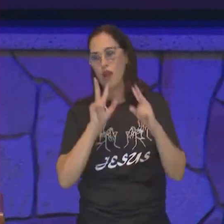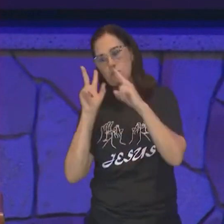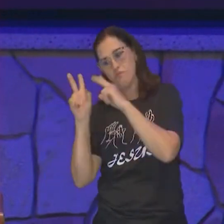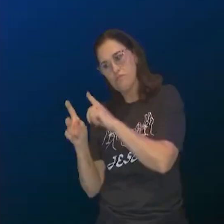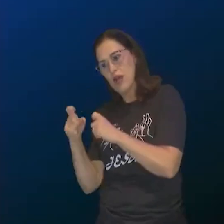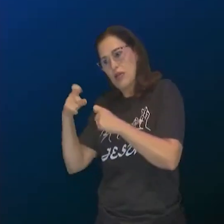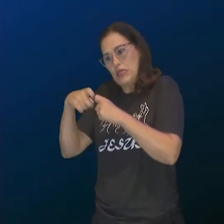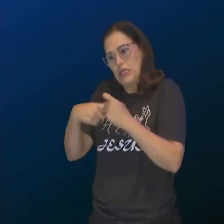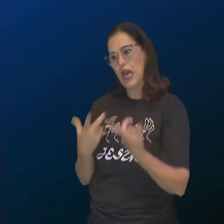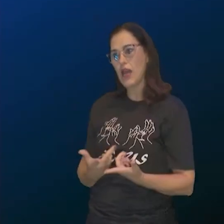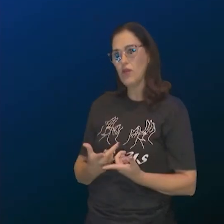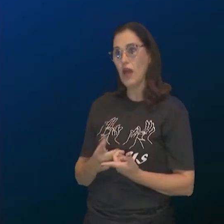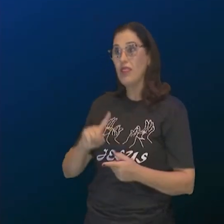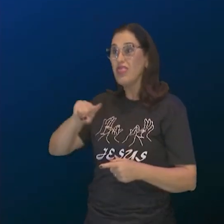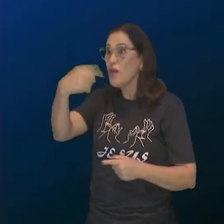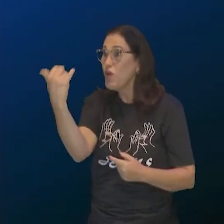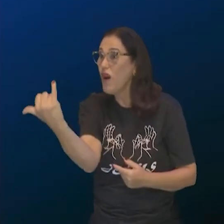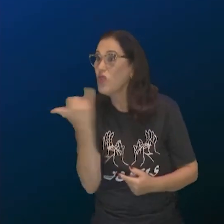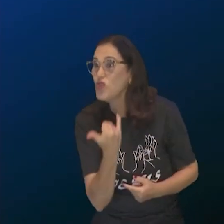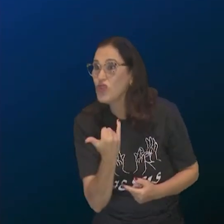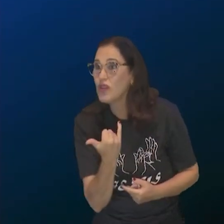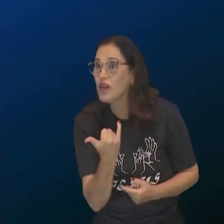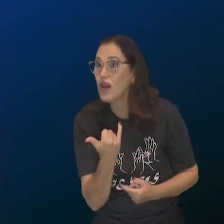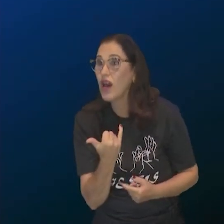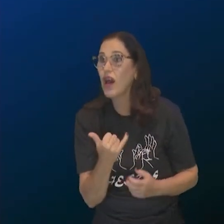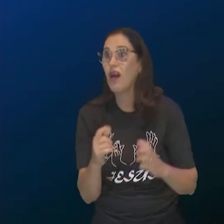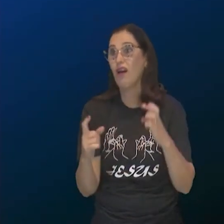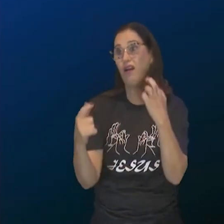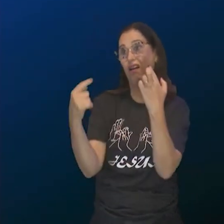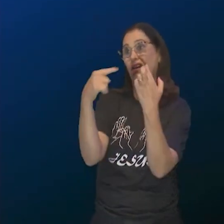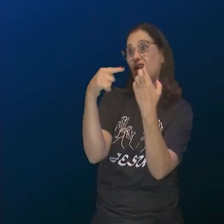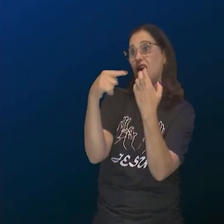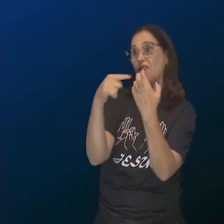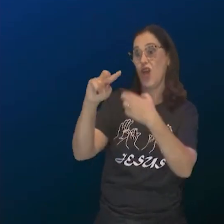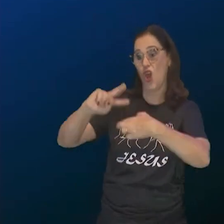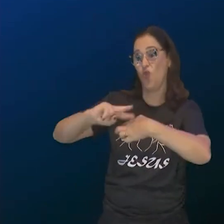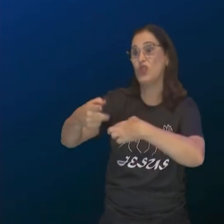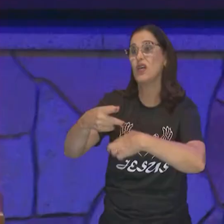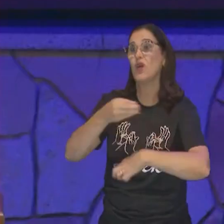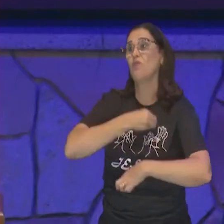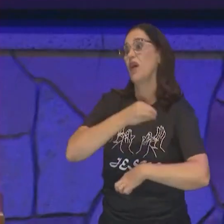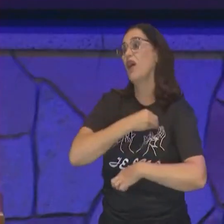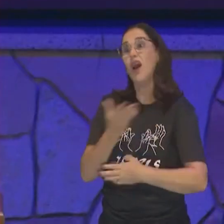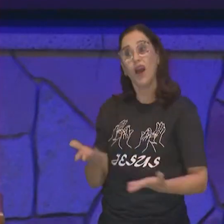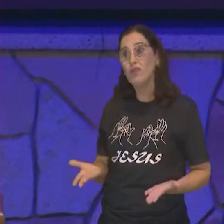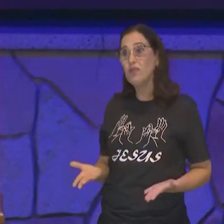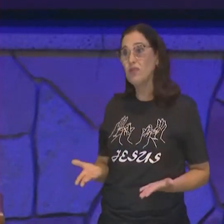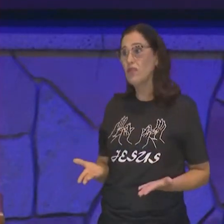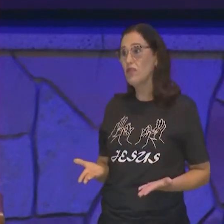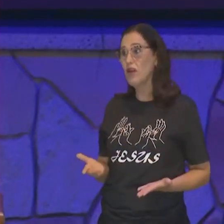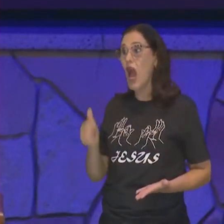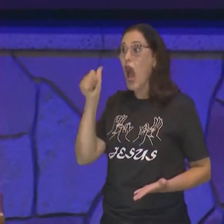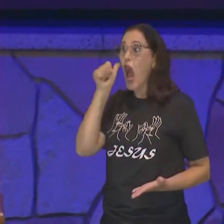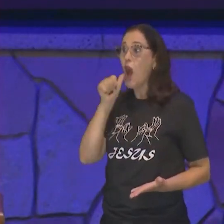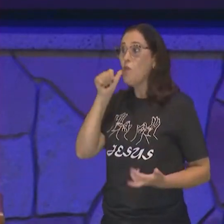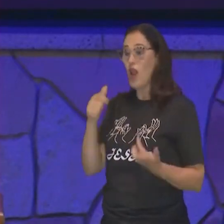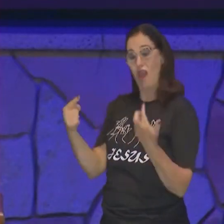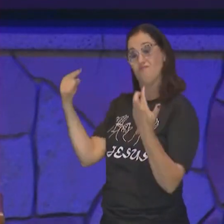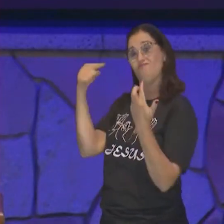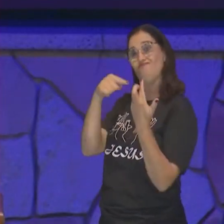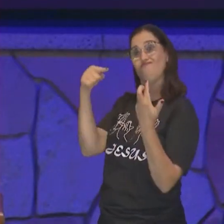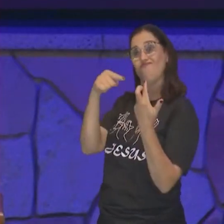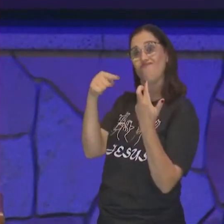e depois a notícia: estou grávida. Consequência do pecado. A mulher